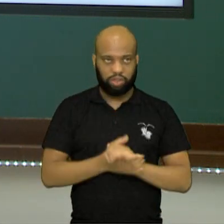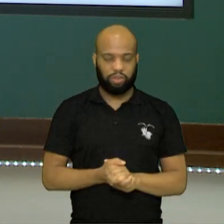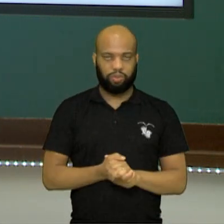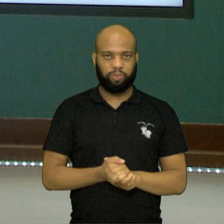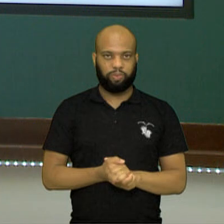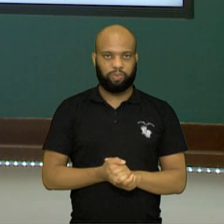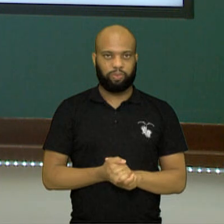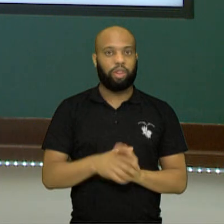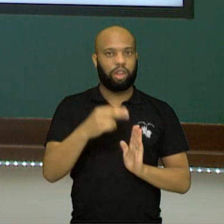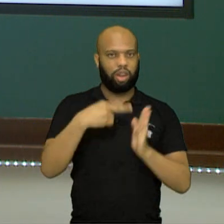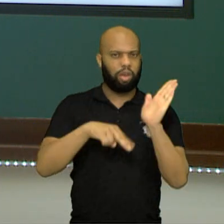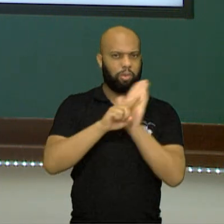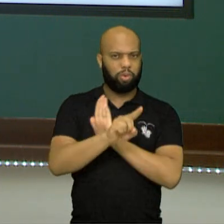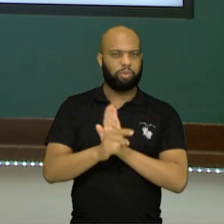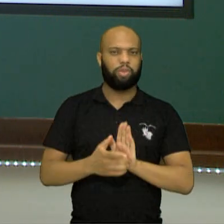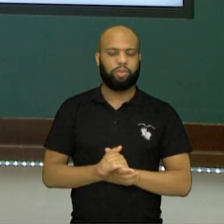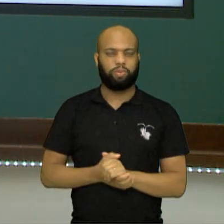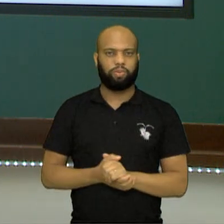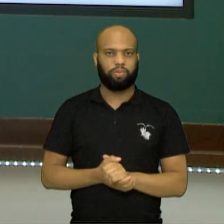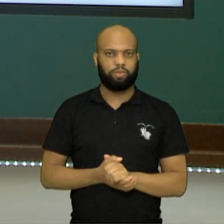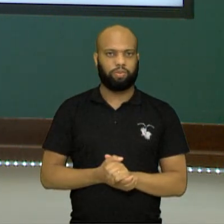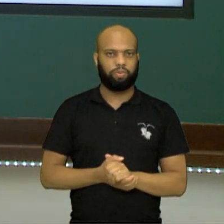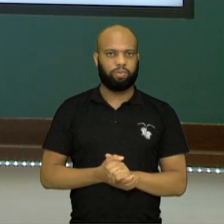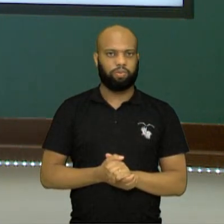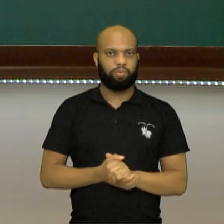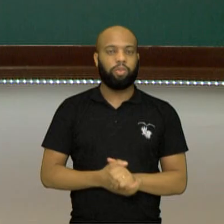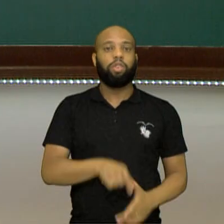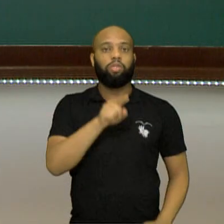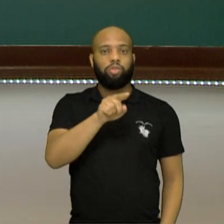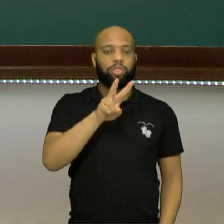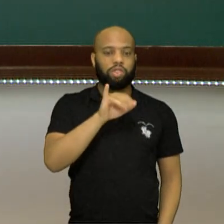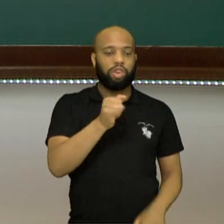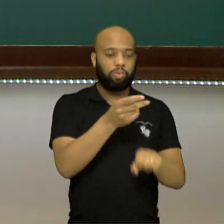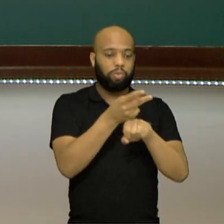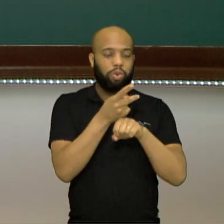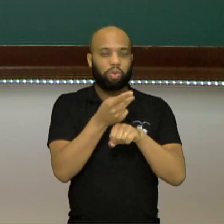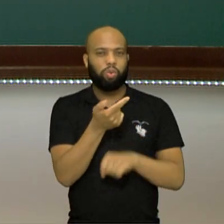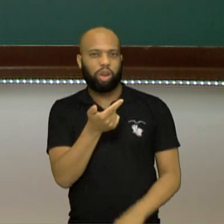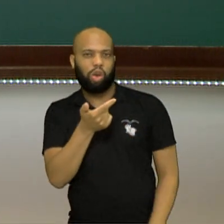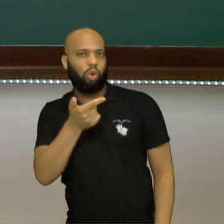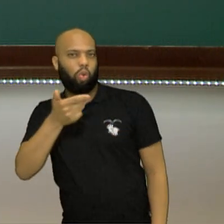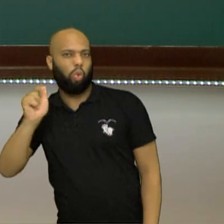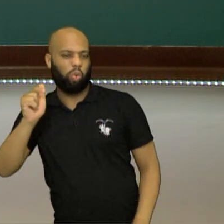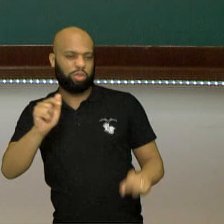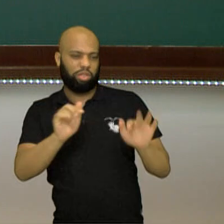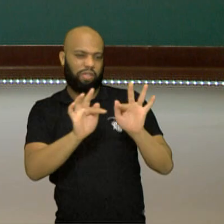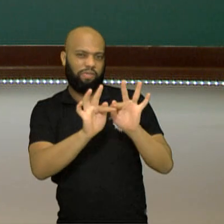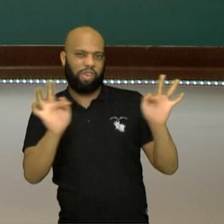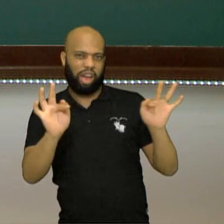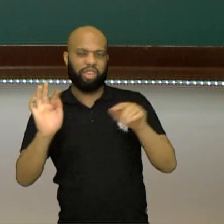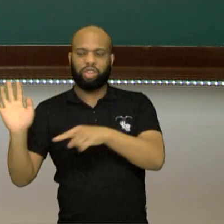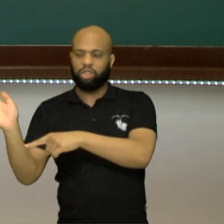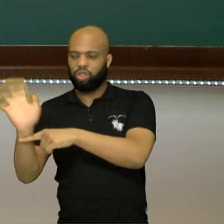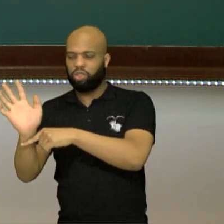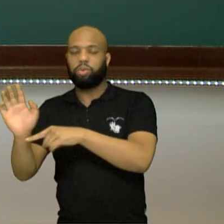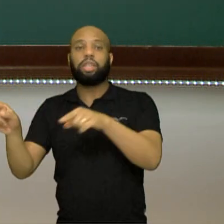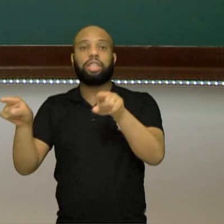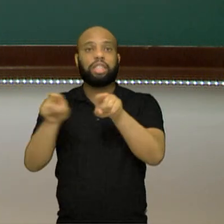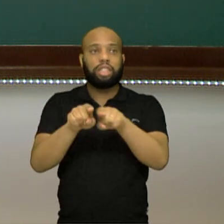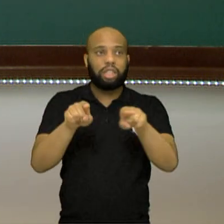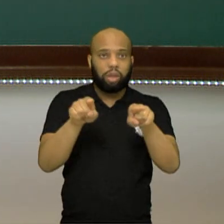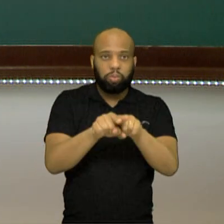with Future with Will. Você vai procurar um outro trecho ou fala de filme que tenha